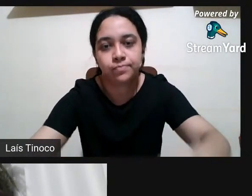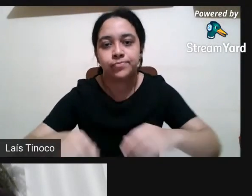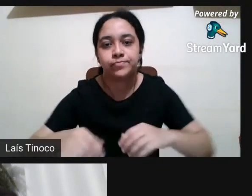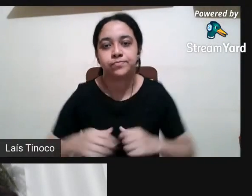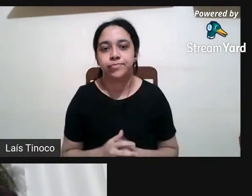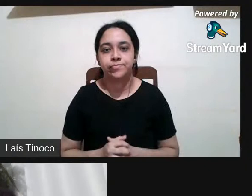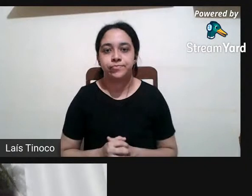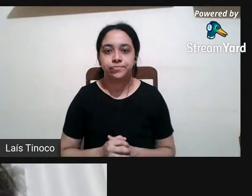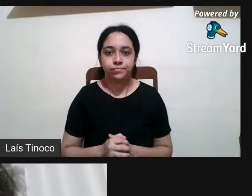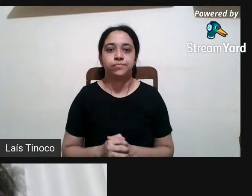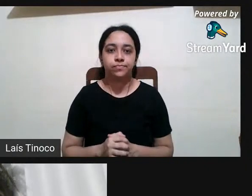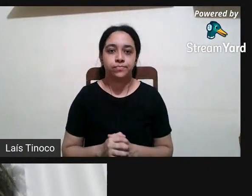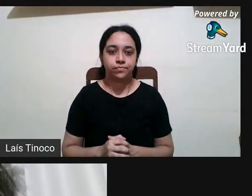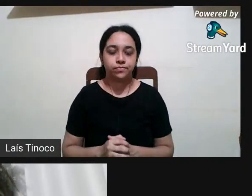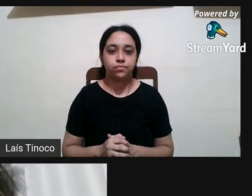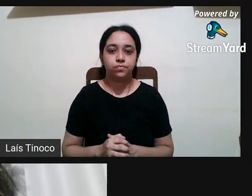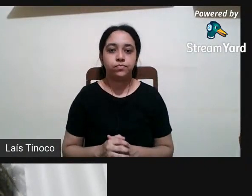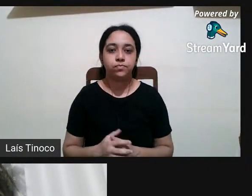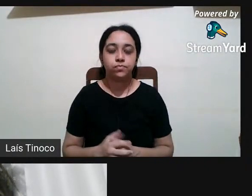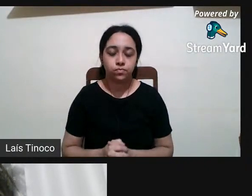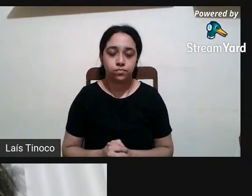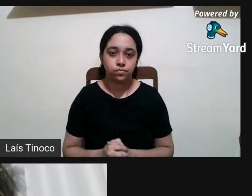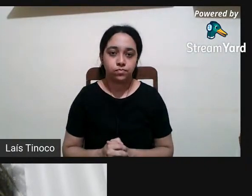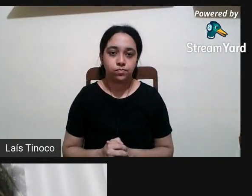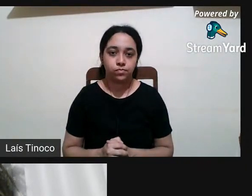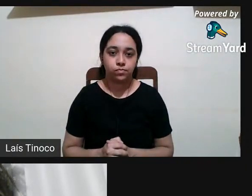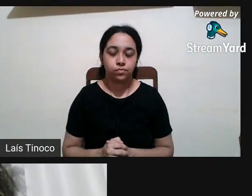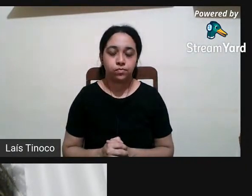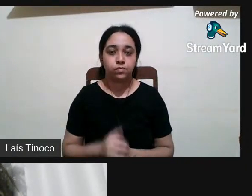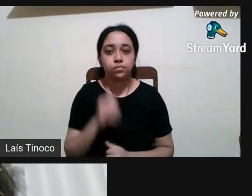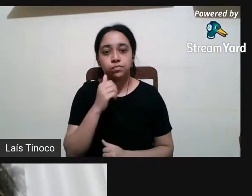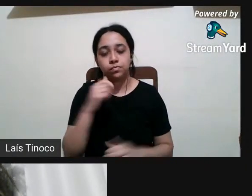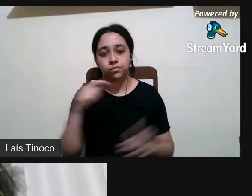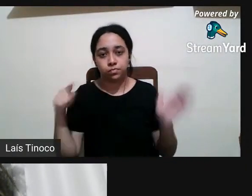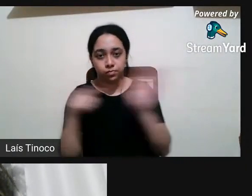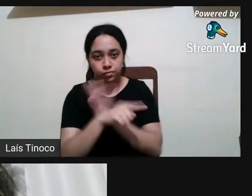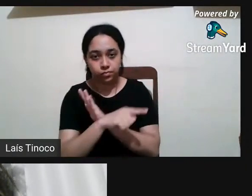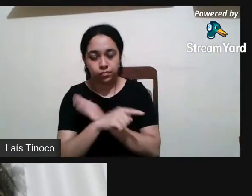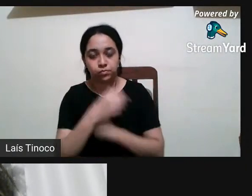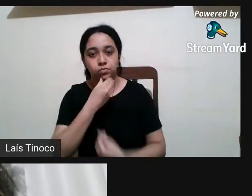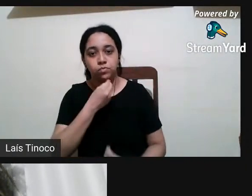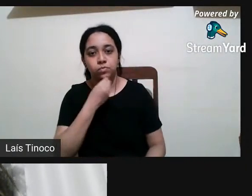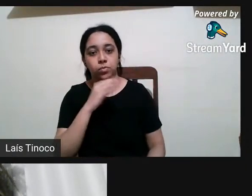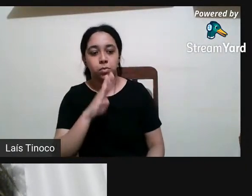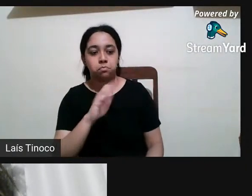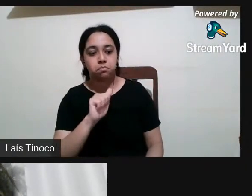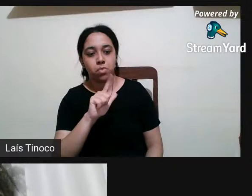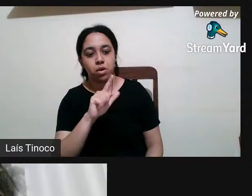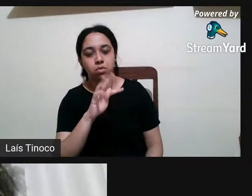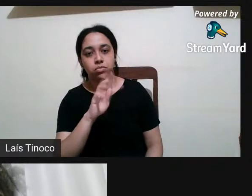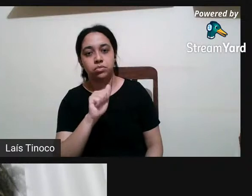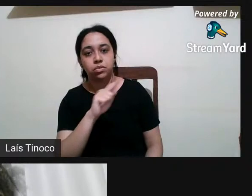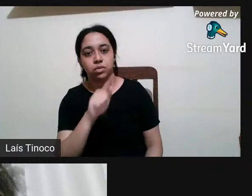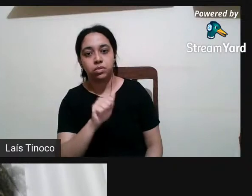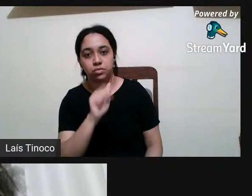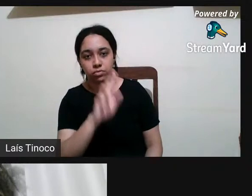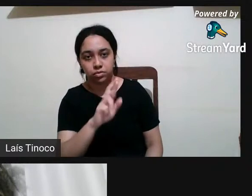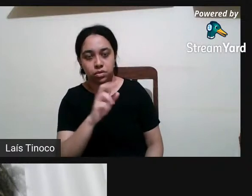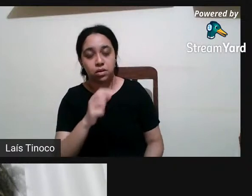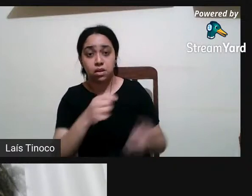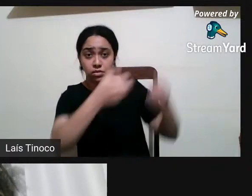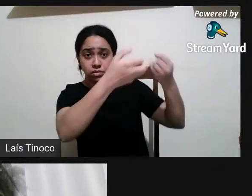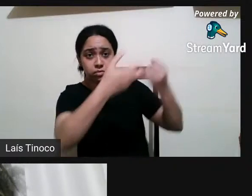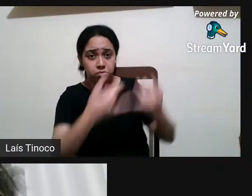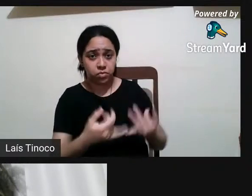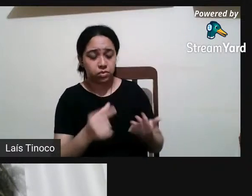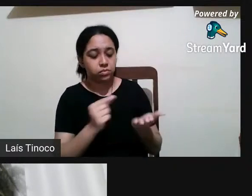dessa pergunta dele tu já falou durante a apresentação em algum momento, né? Que ele ressalta aqui que o microplástico pode maximizar o